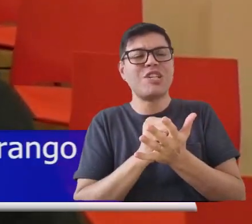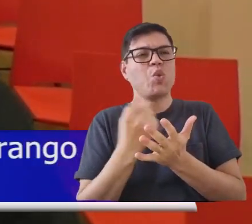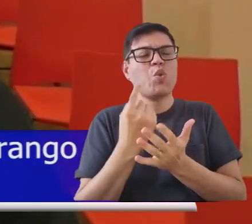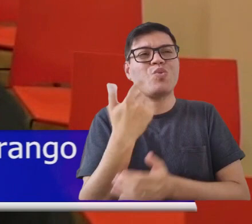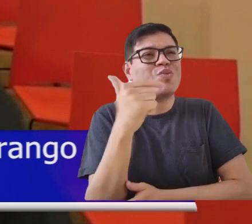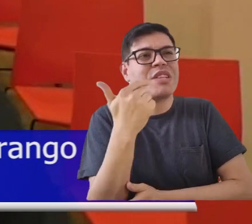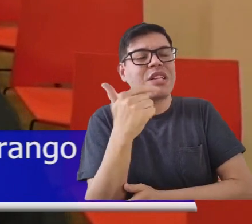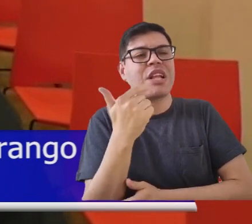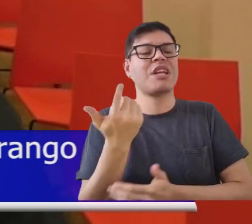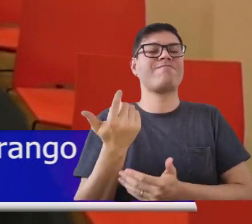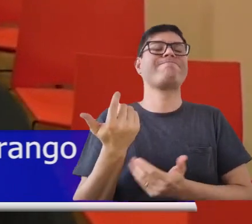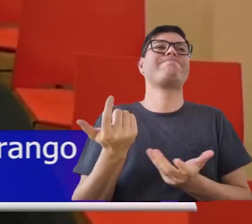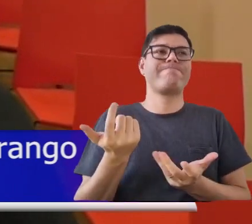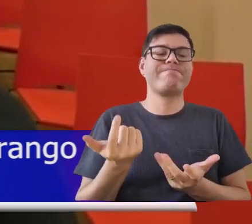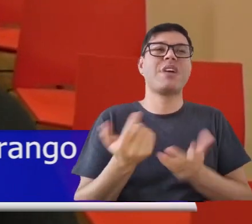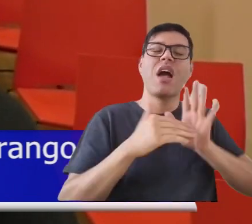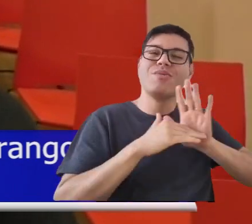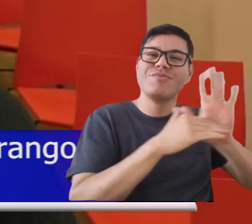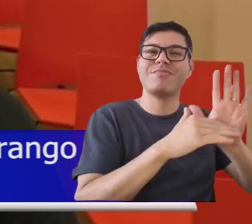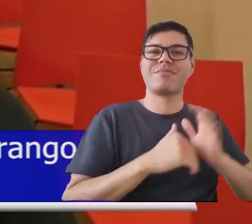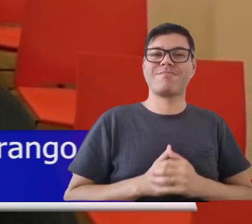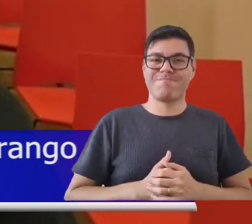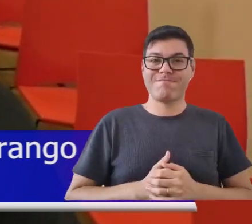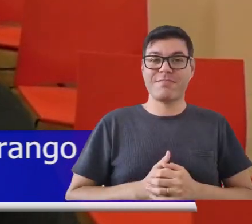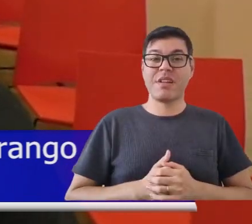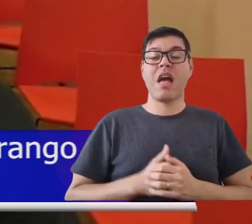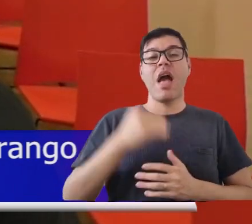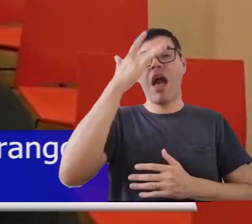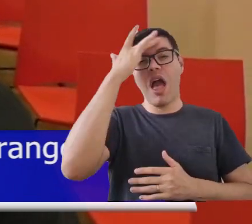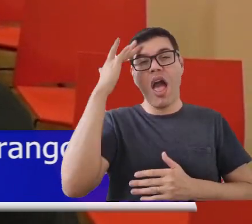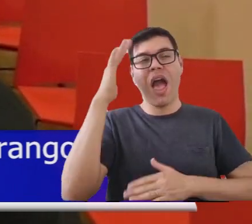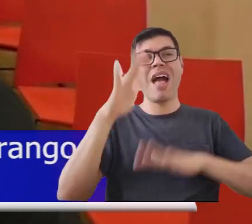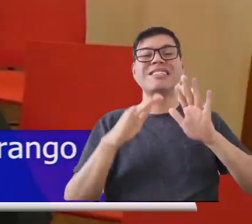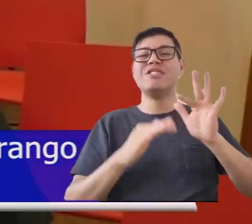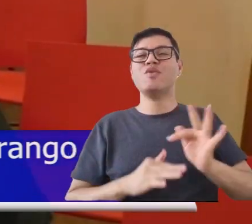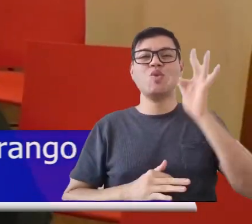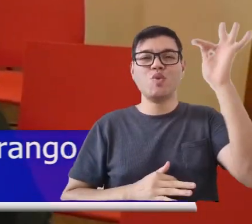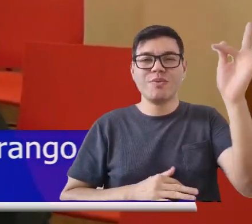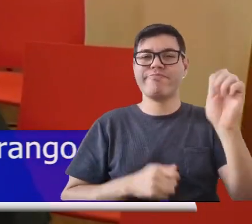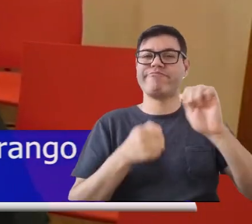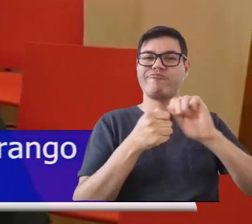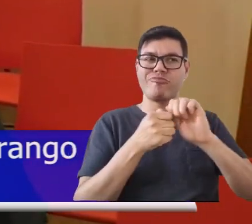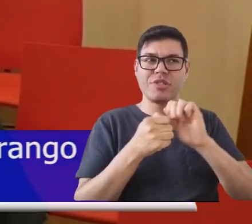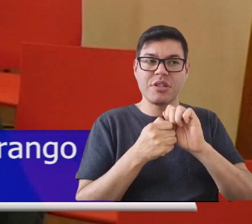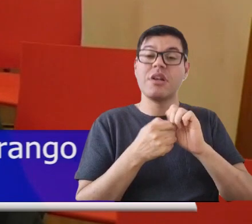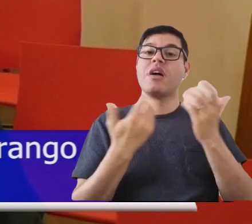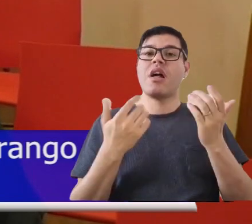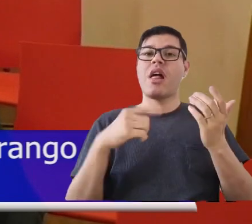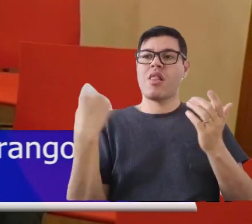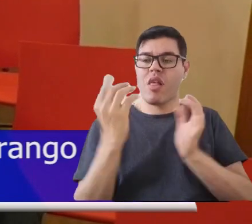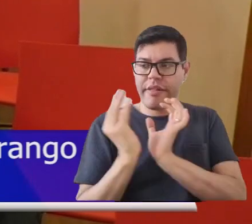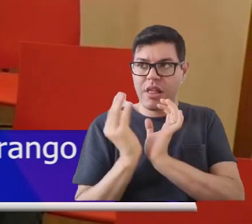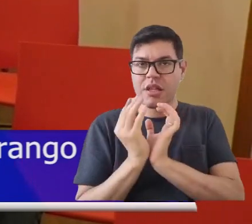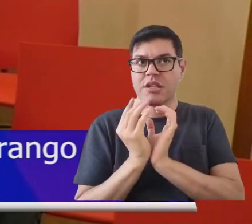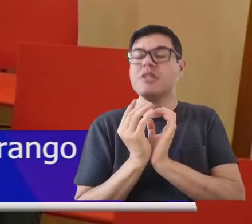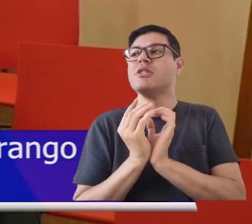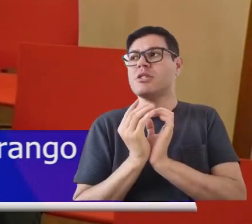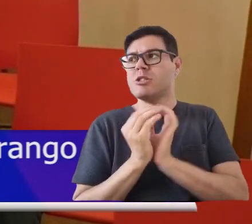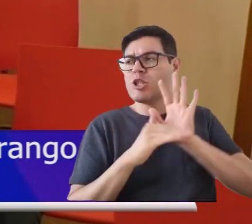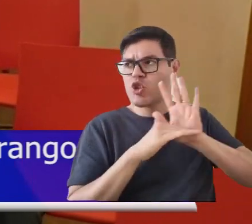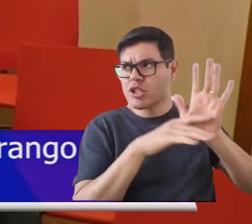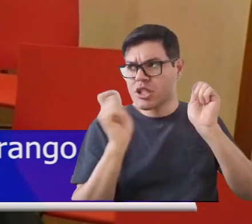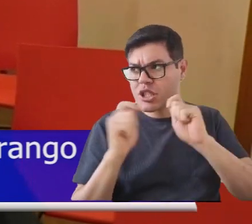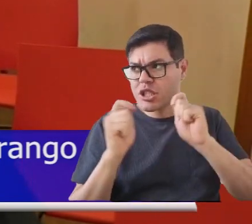único. Umas vêm já, que vão ainda fazer o cadastro único. Então, o Fundo Social entra nessa parte para